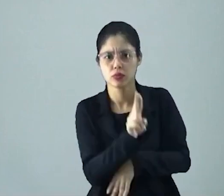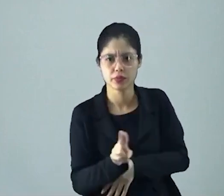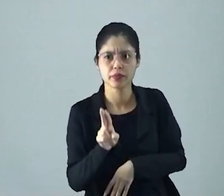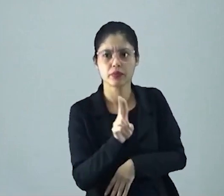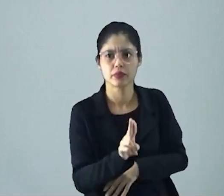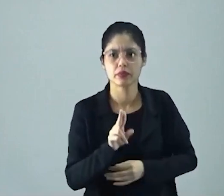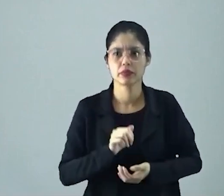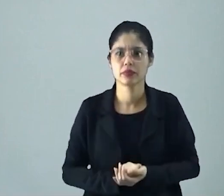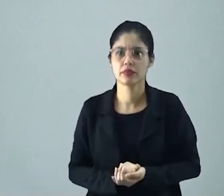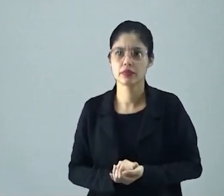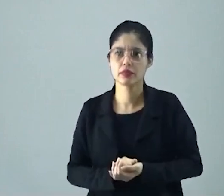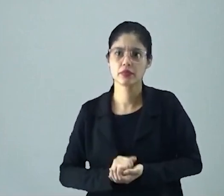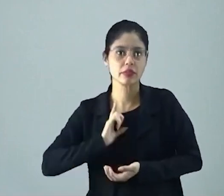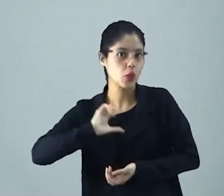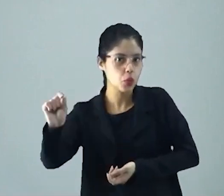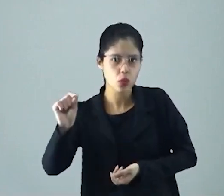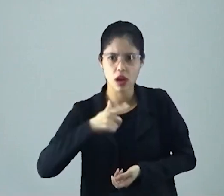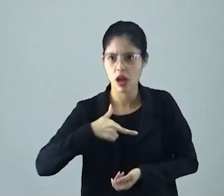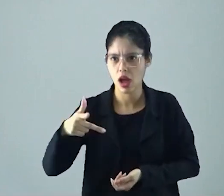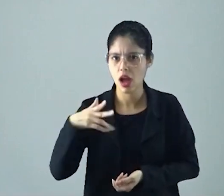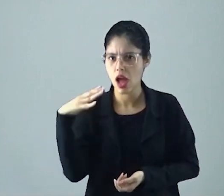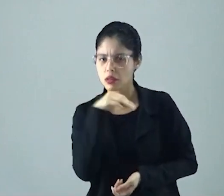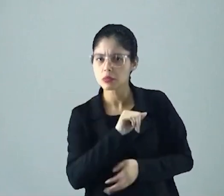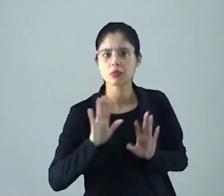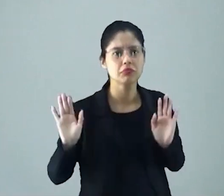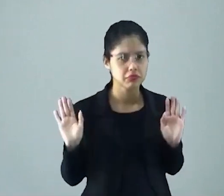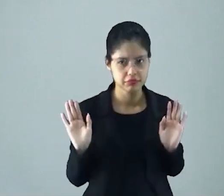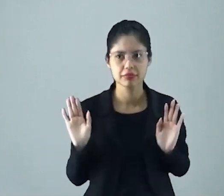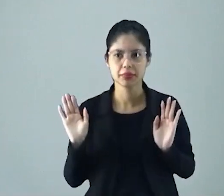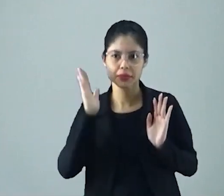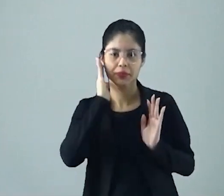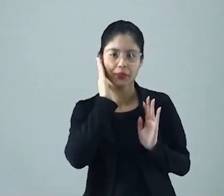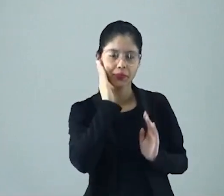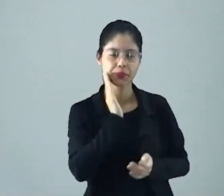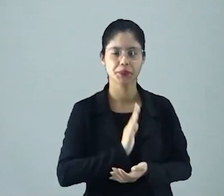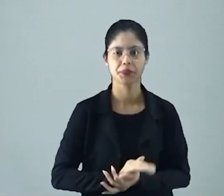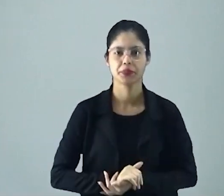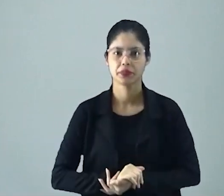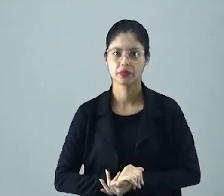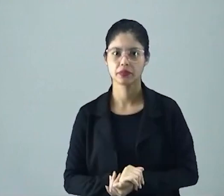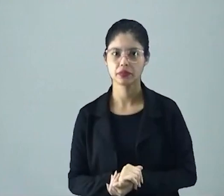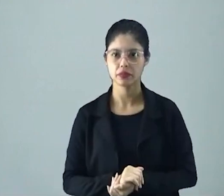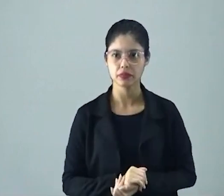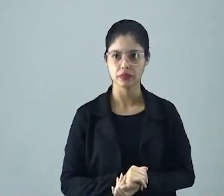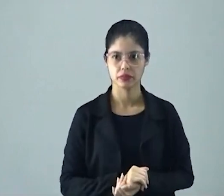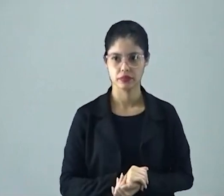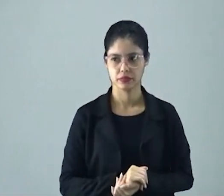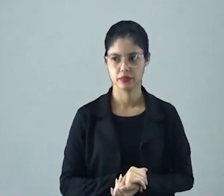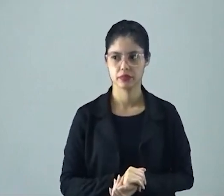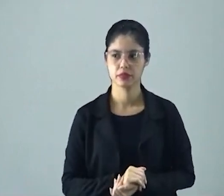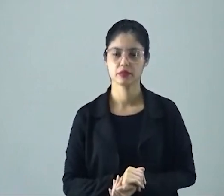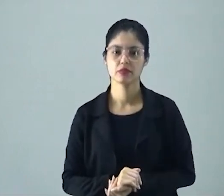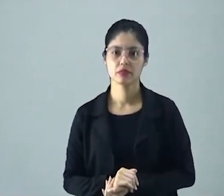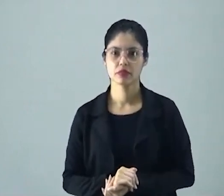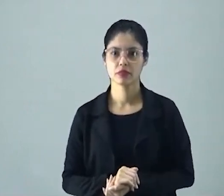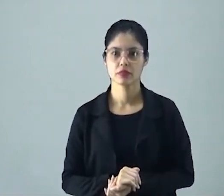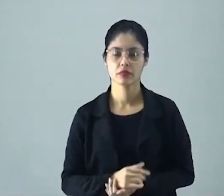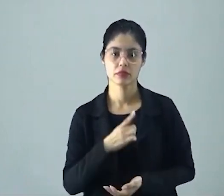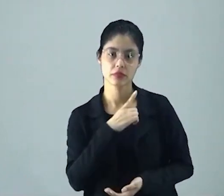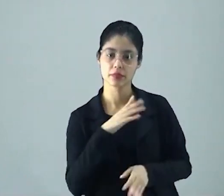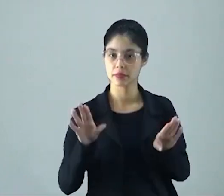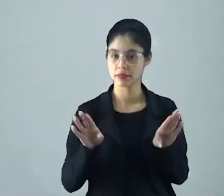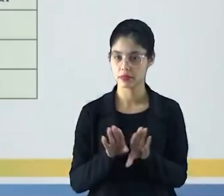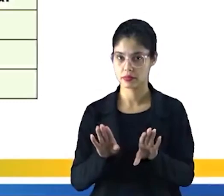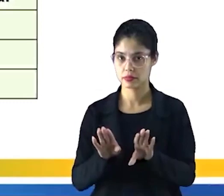né? Azula, ou seja, corre, né? Vai rápido, certo? Vamos adiante. Nós